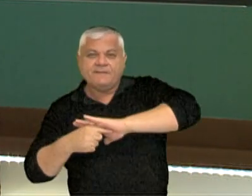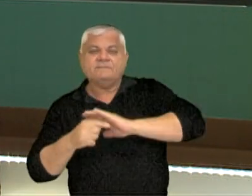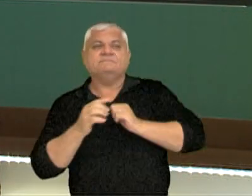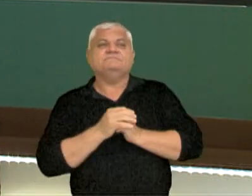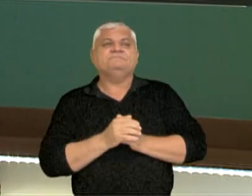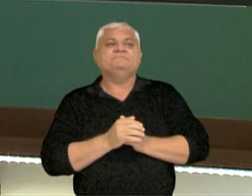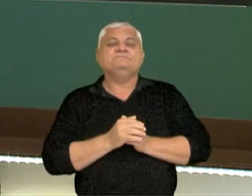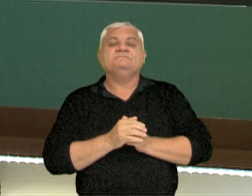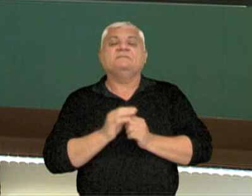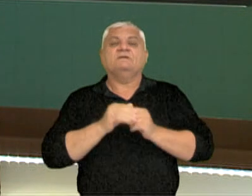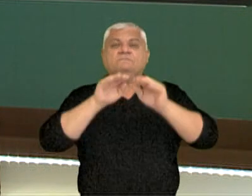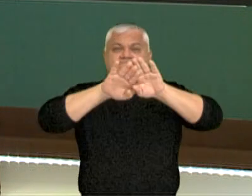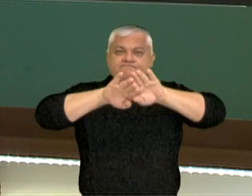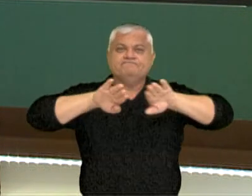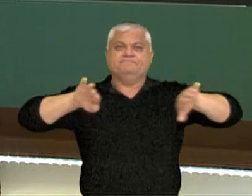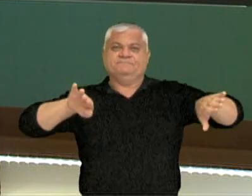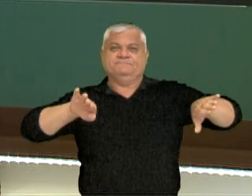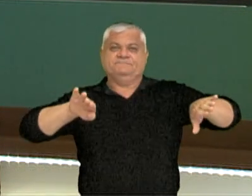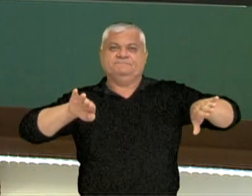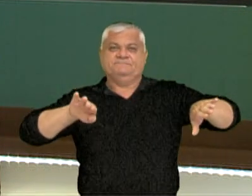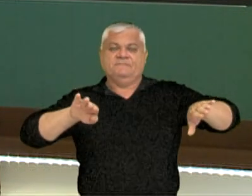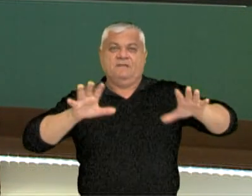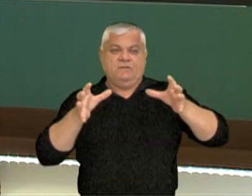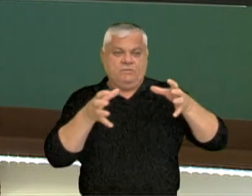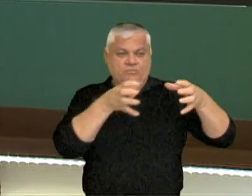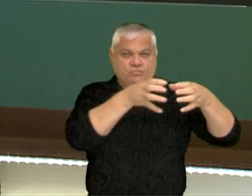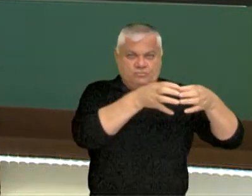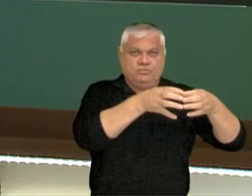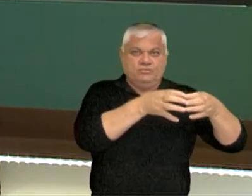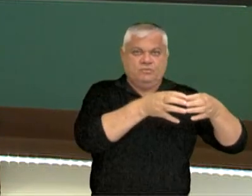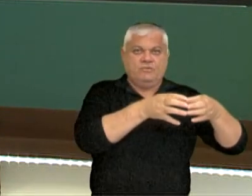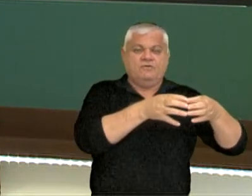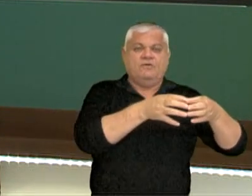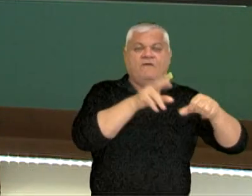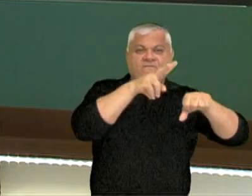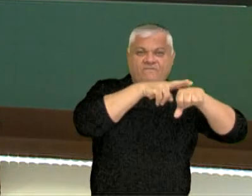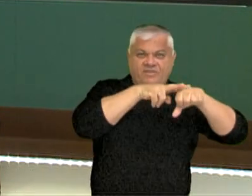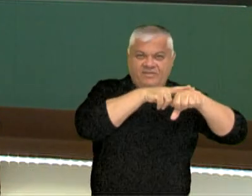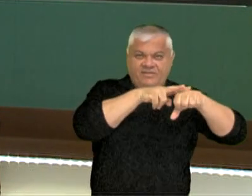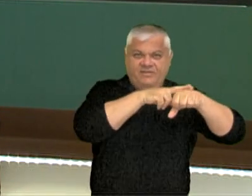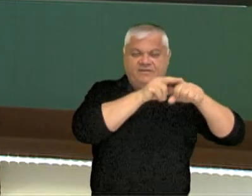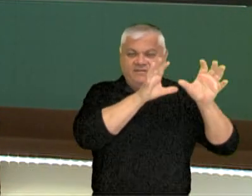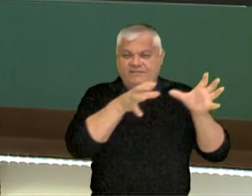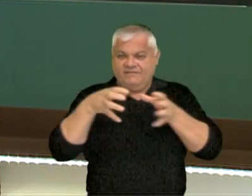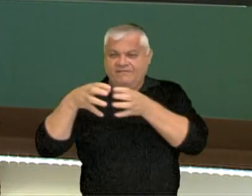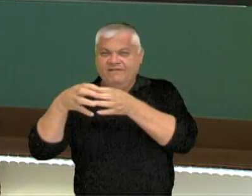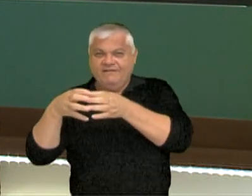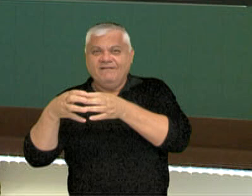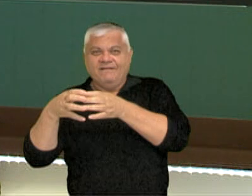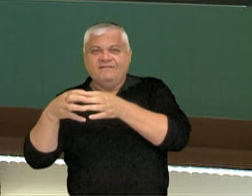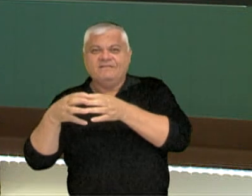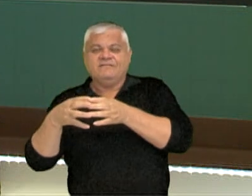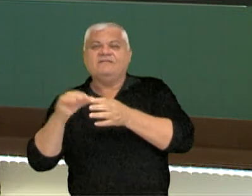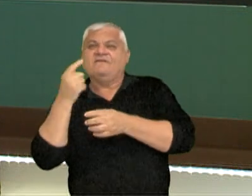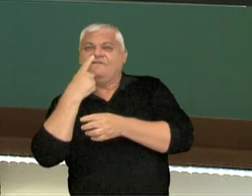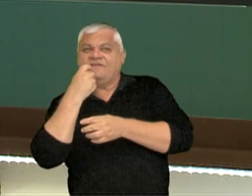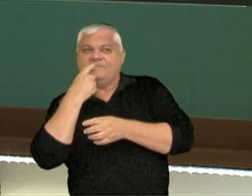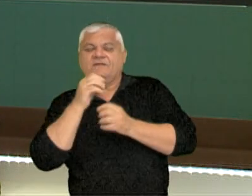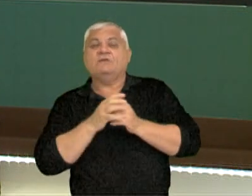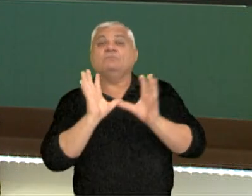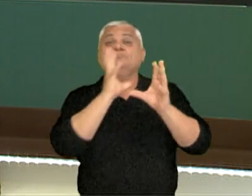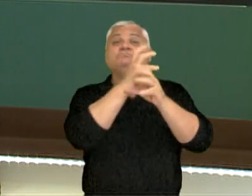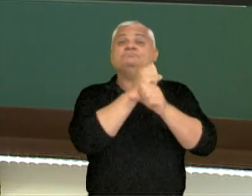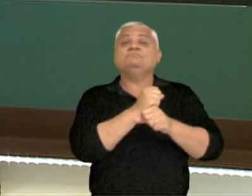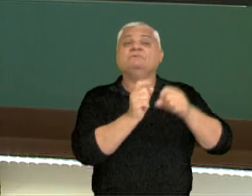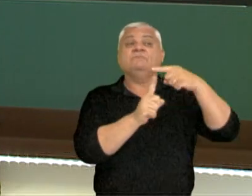professora fez? Separou, tá? Separei os valores positivos e somei. Os valores positivos